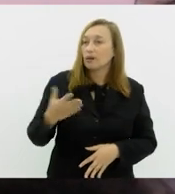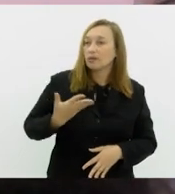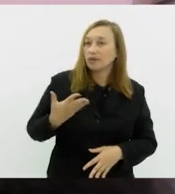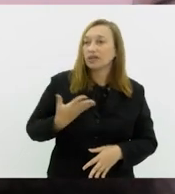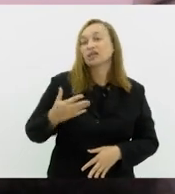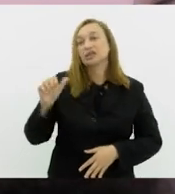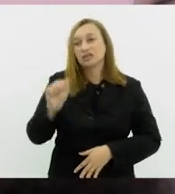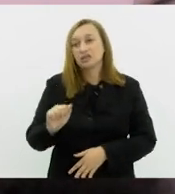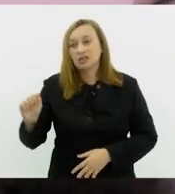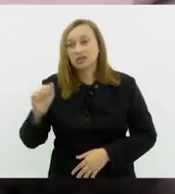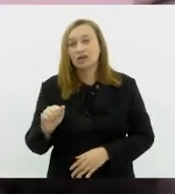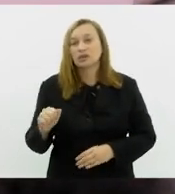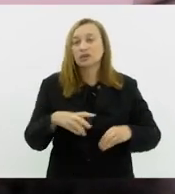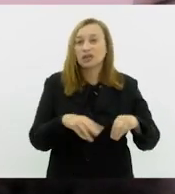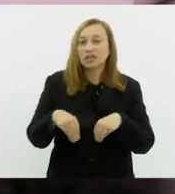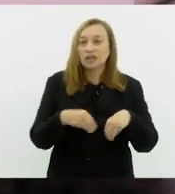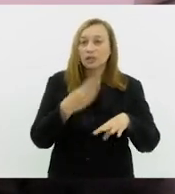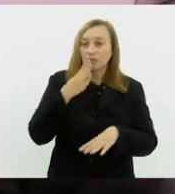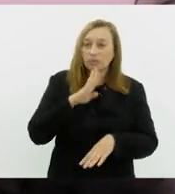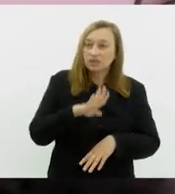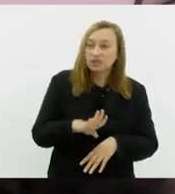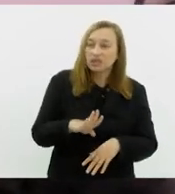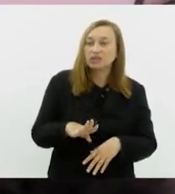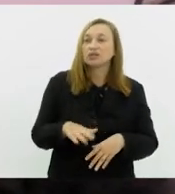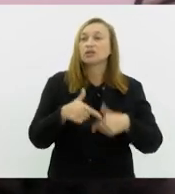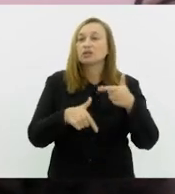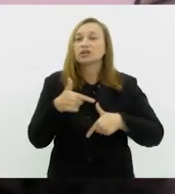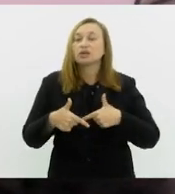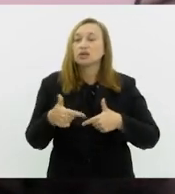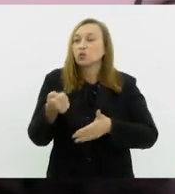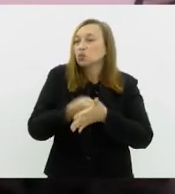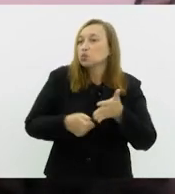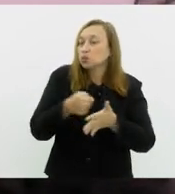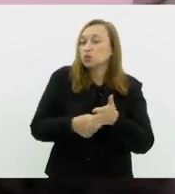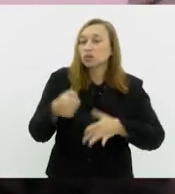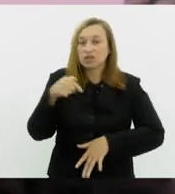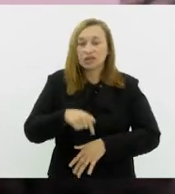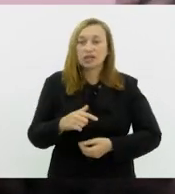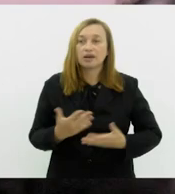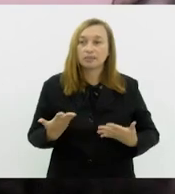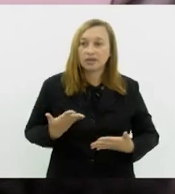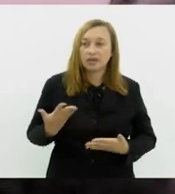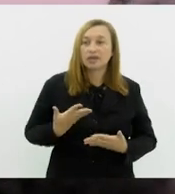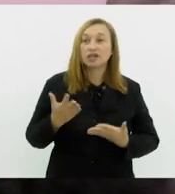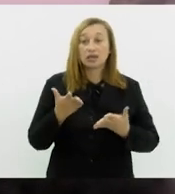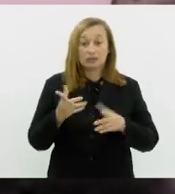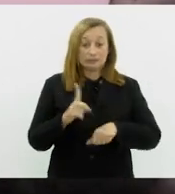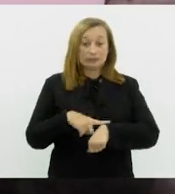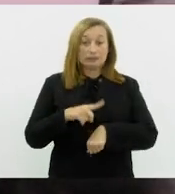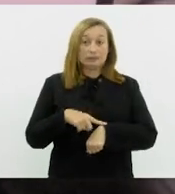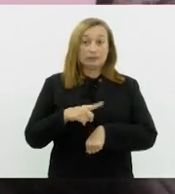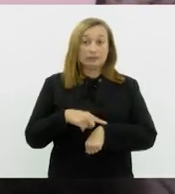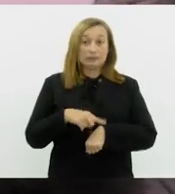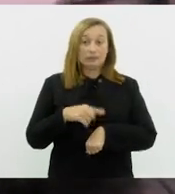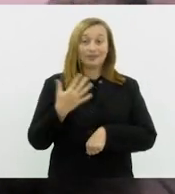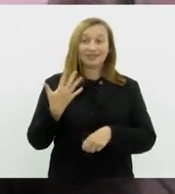que faz um trabalho lindíssimo, enfim, de outras companheiras que estão aqui. Eu acho que eu já estourei meu tempo.